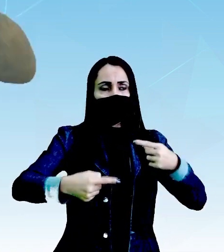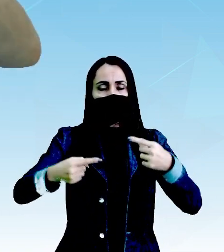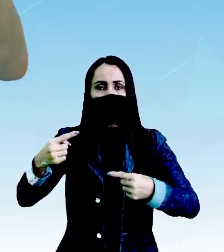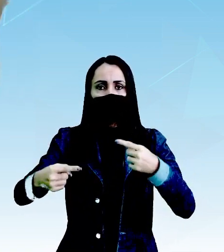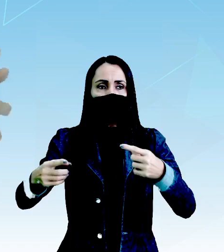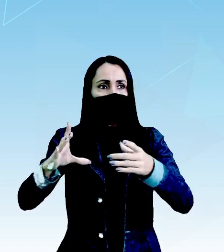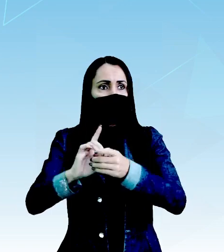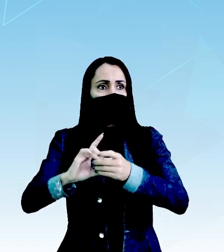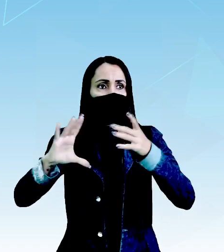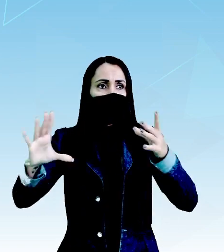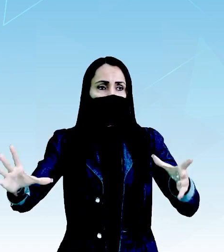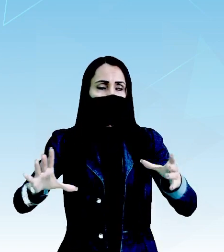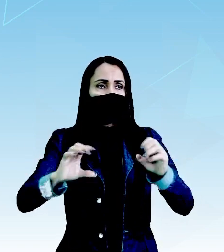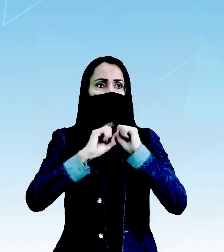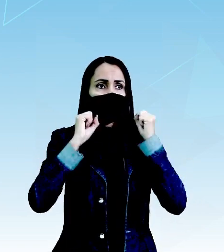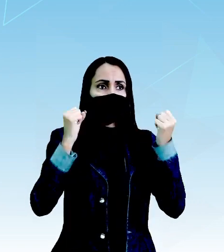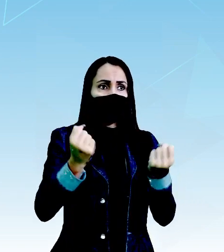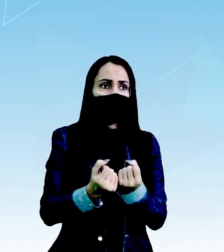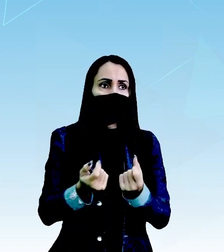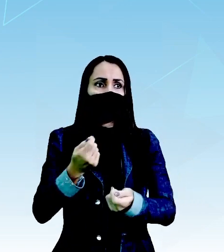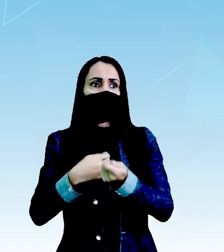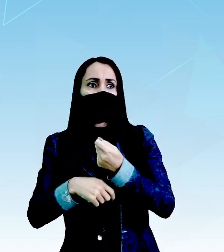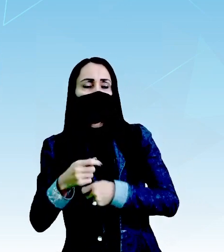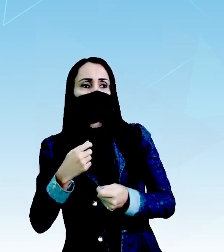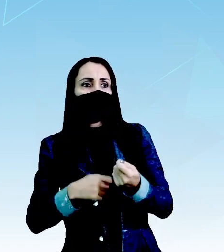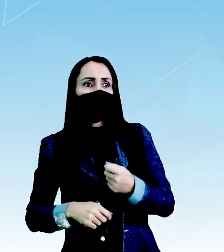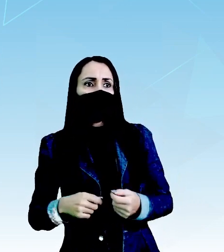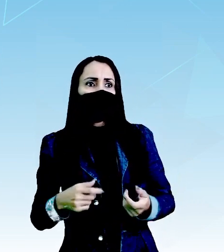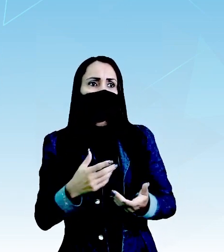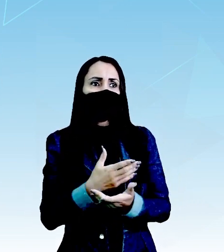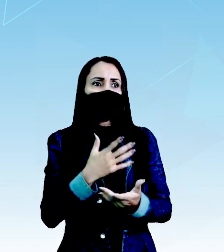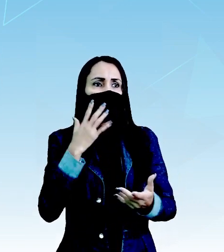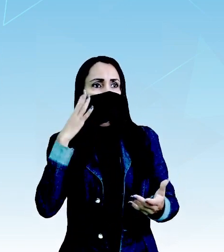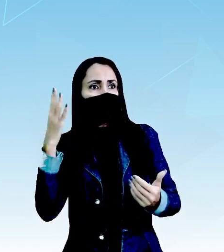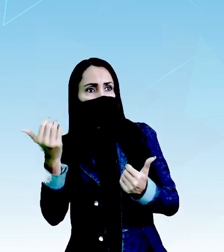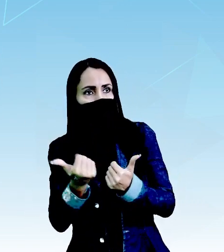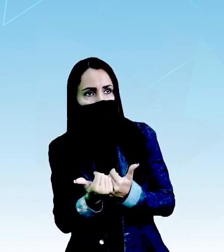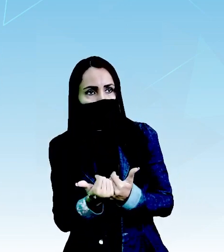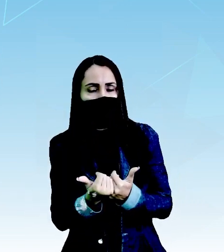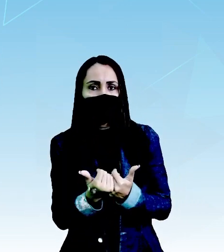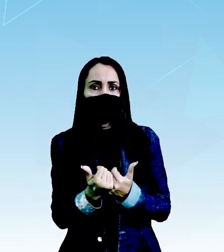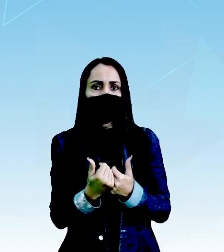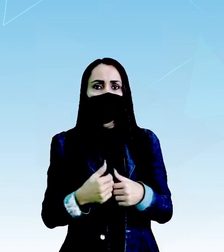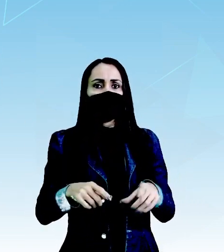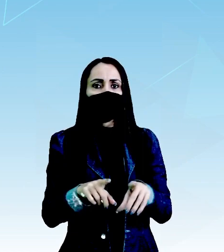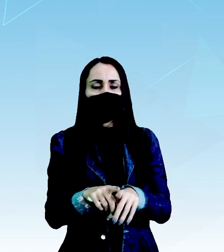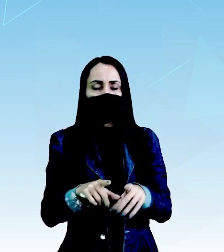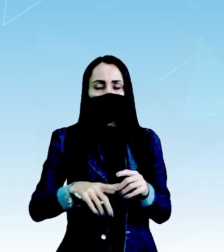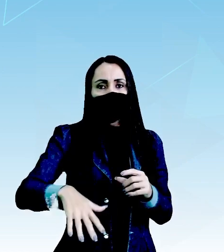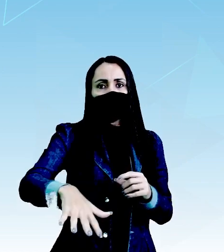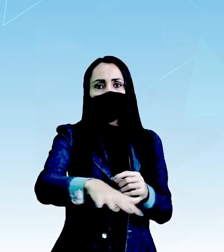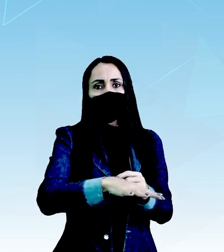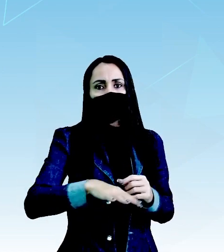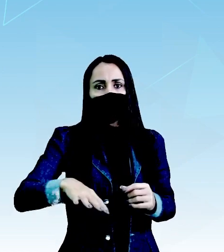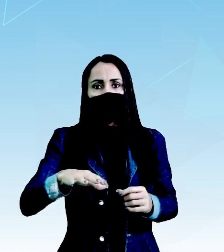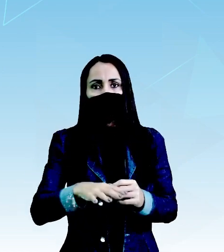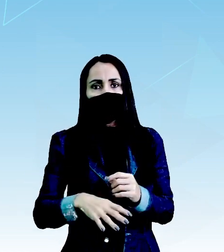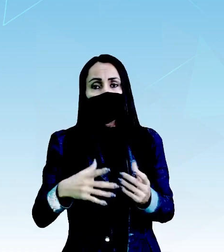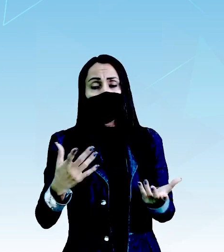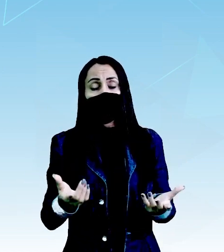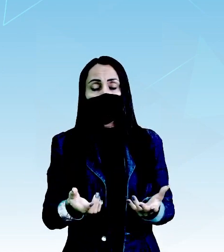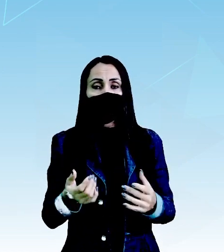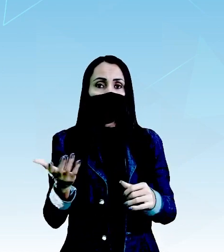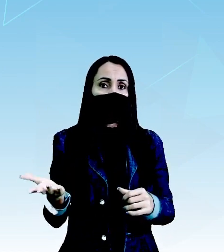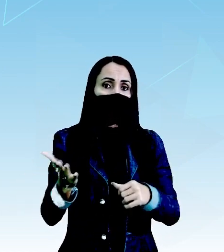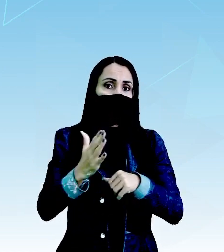democrática, econômica, certo? Encontra forte apoio no consumo de massa e é extremamente apreciada